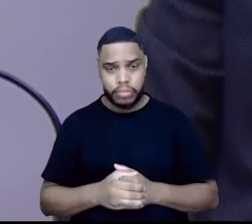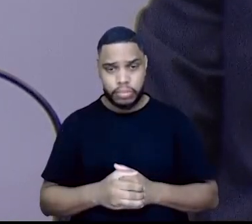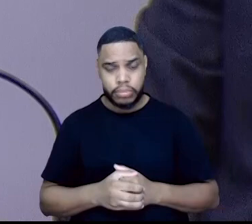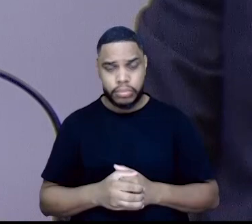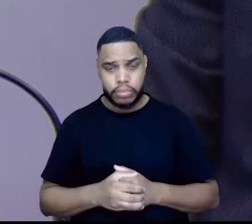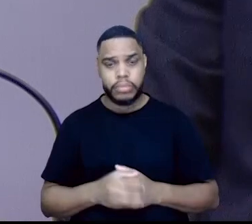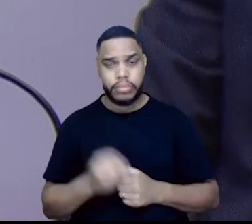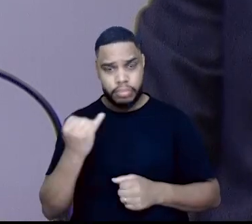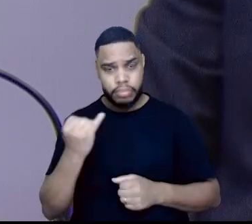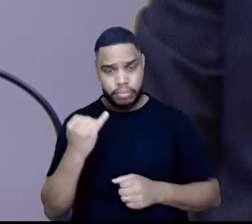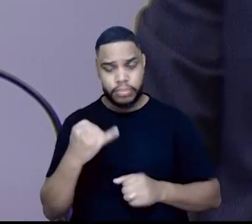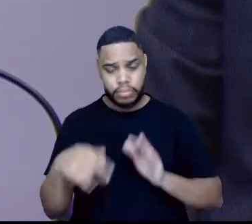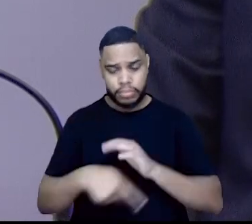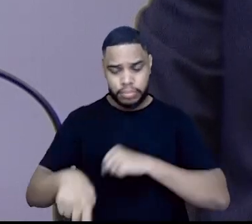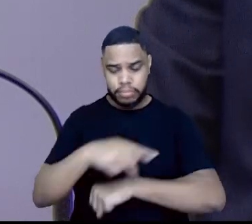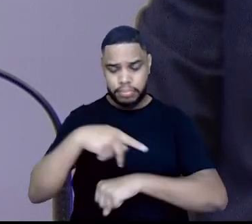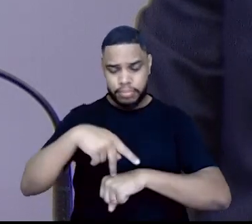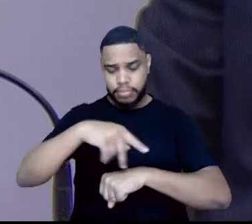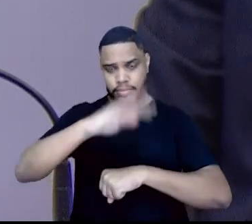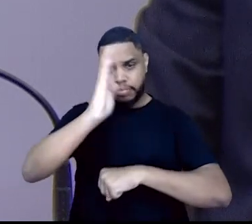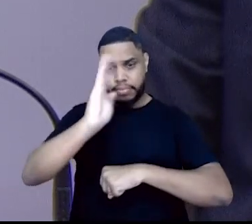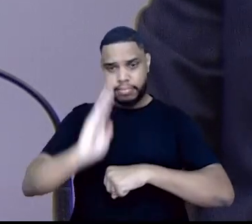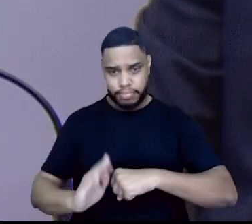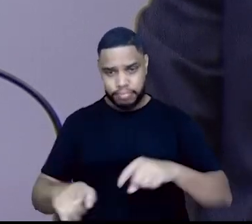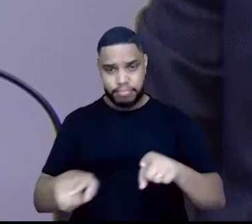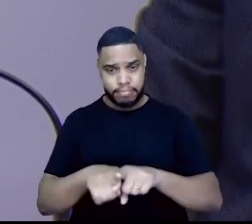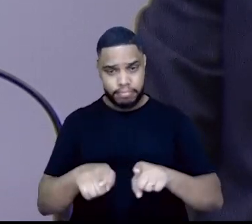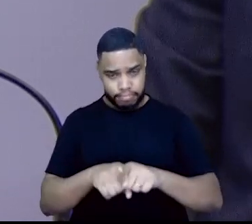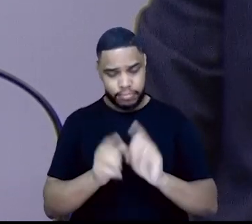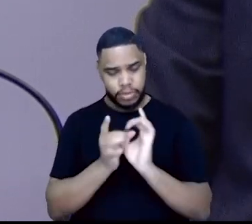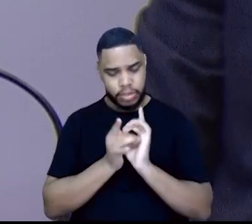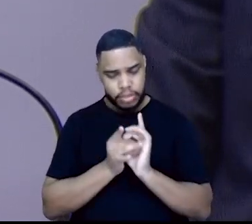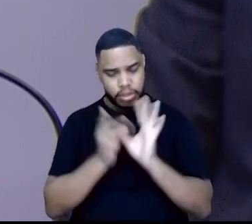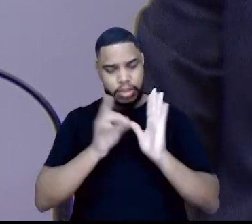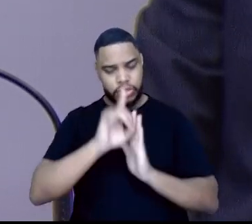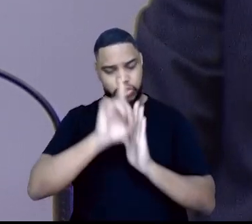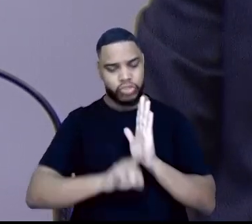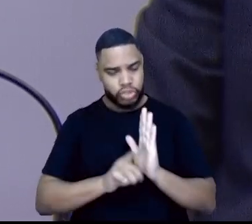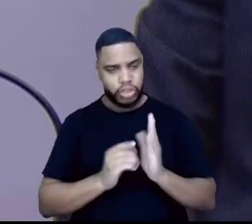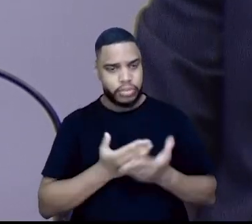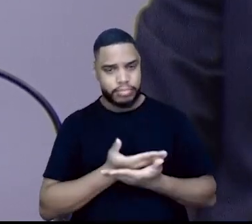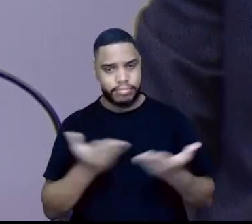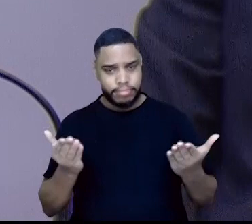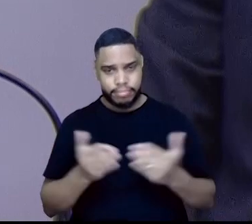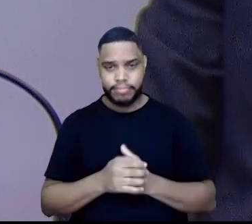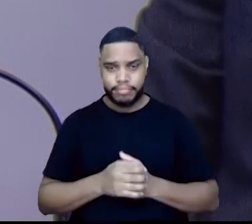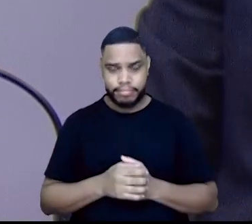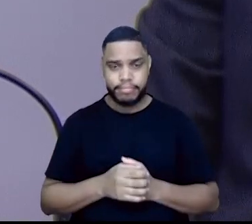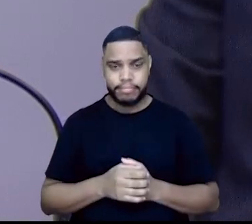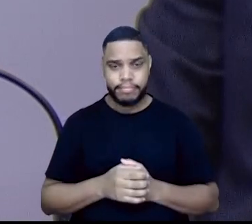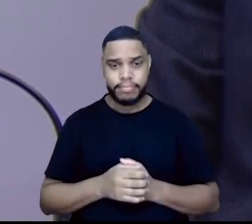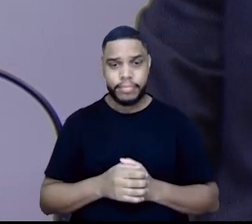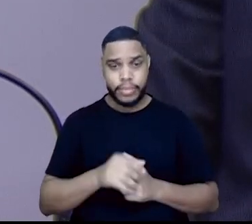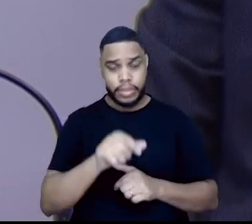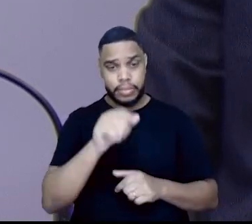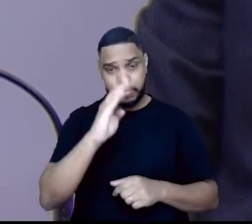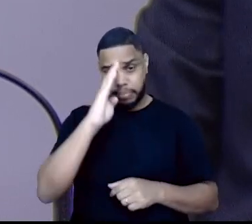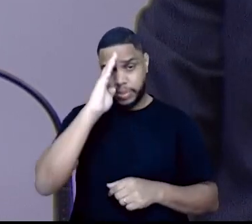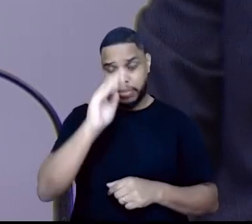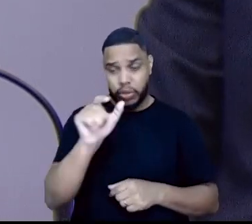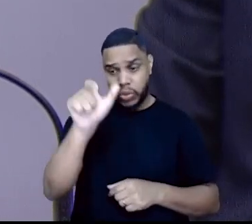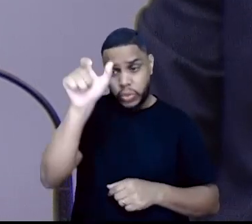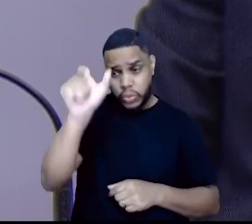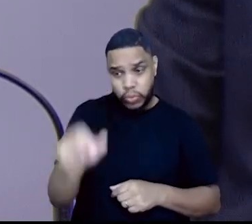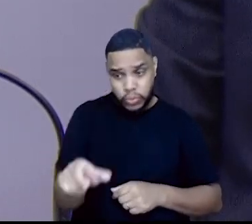da República Federativa do Brasil e do Estado Democrático de Direito, tendo o ser humano sempre